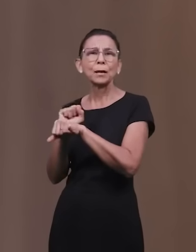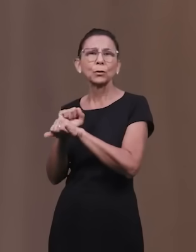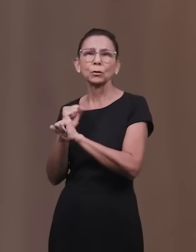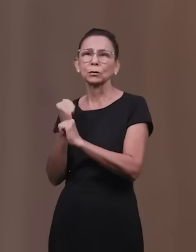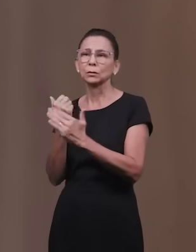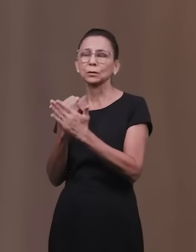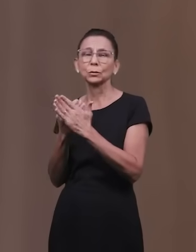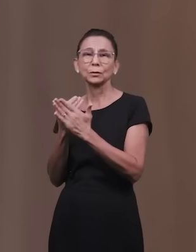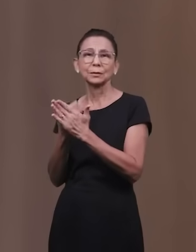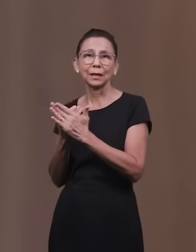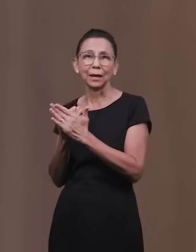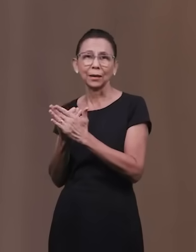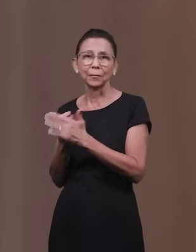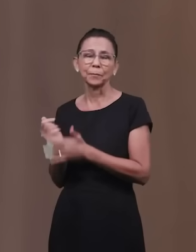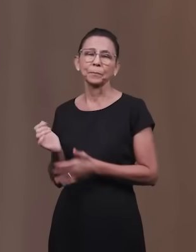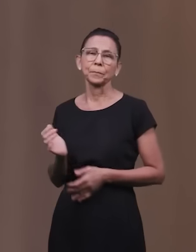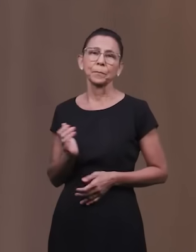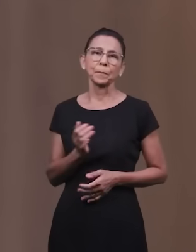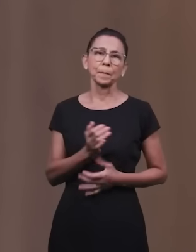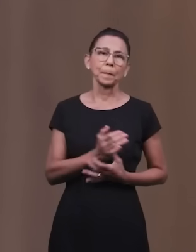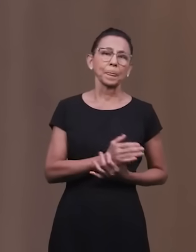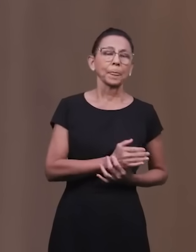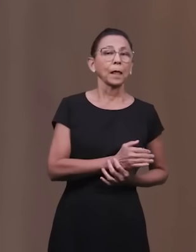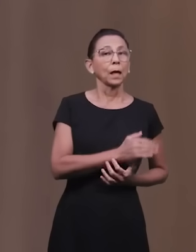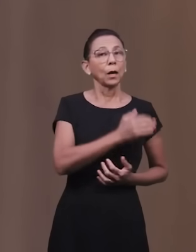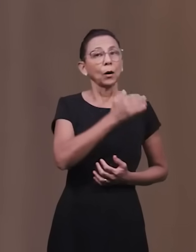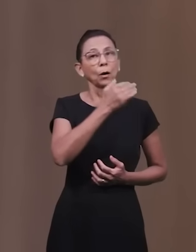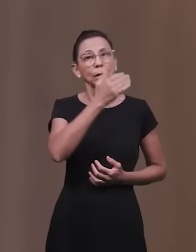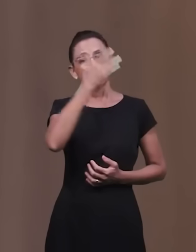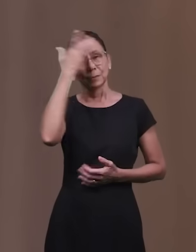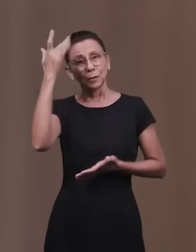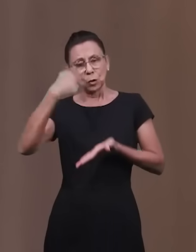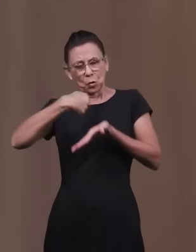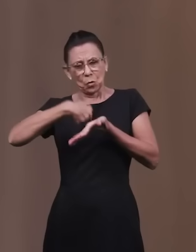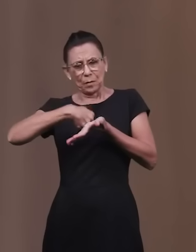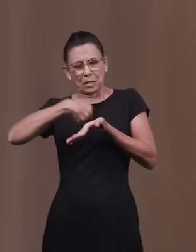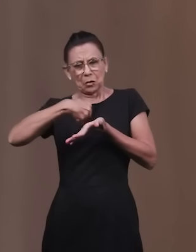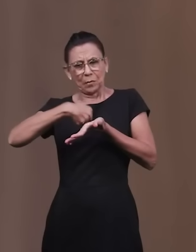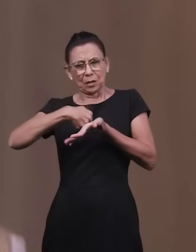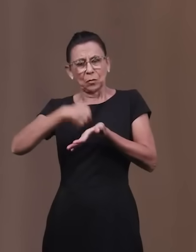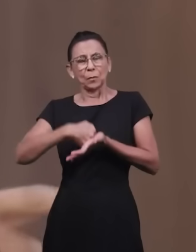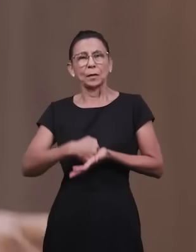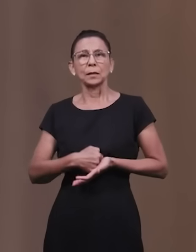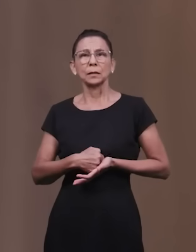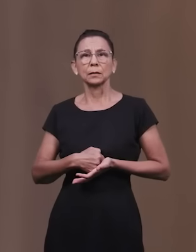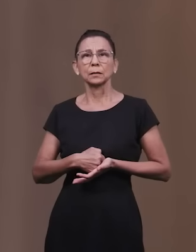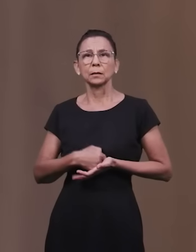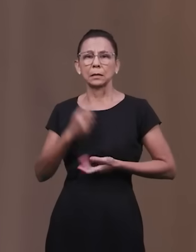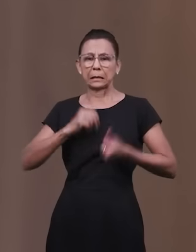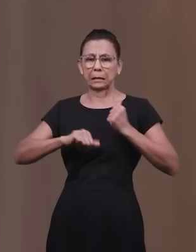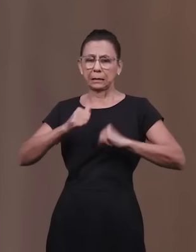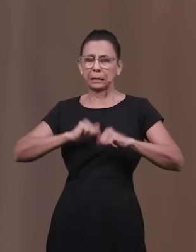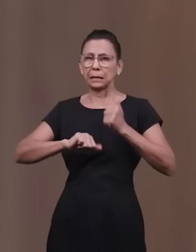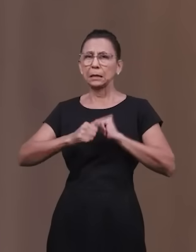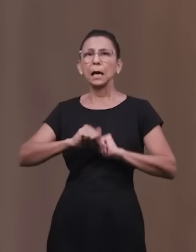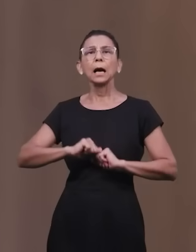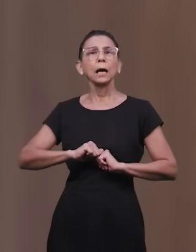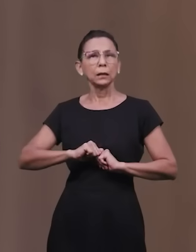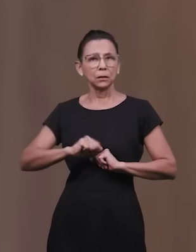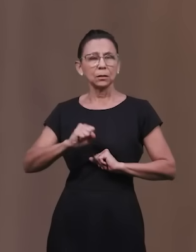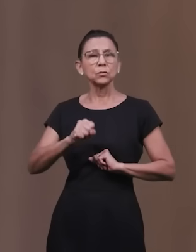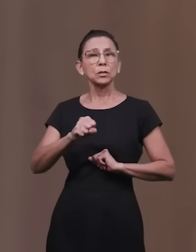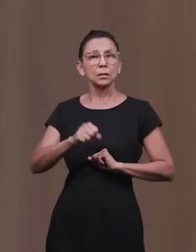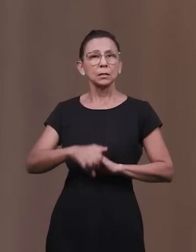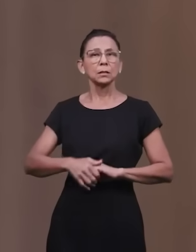pessoa? É muito frequente pessoas que sofrem muita cobrança sofrerem também de muita ansiedade.